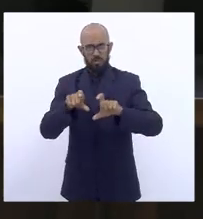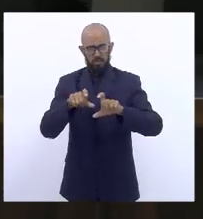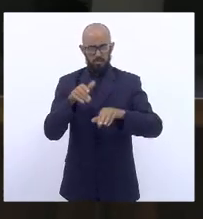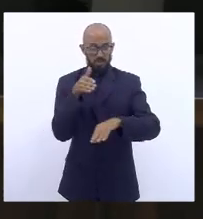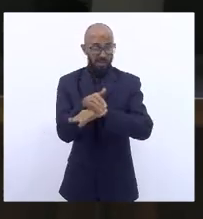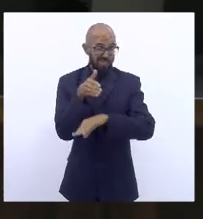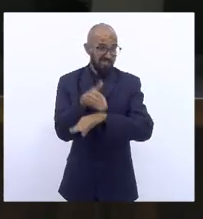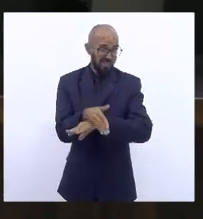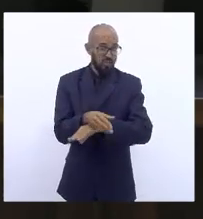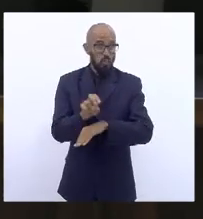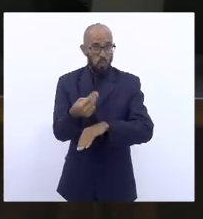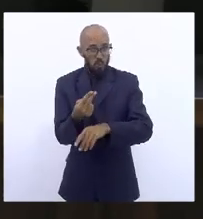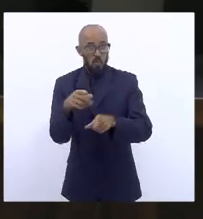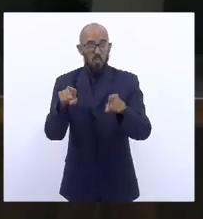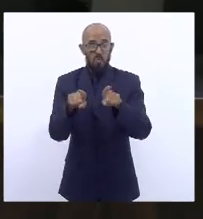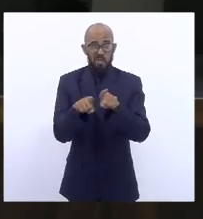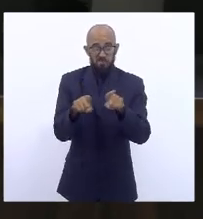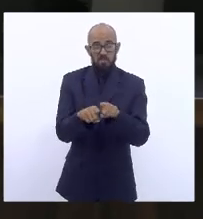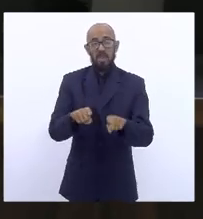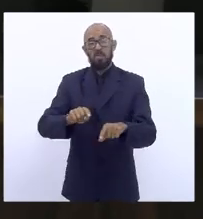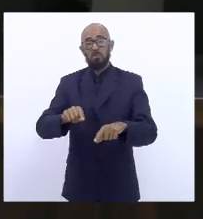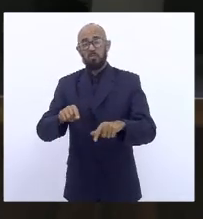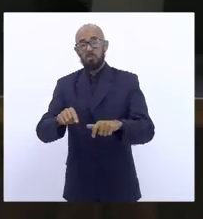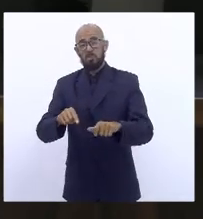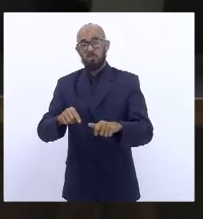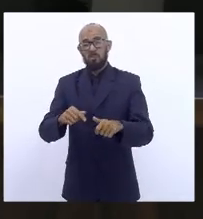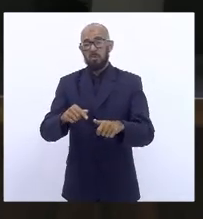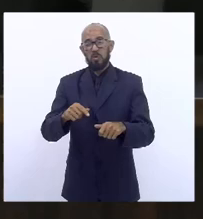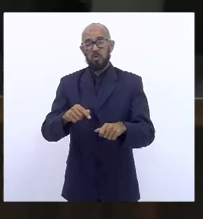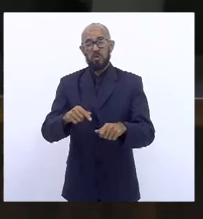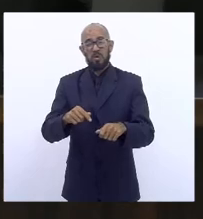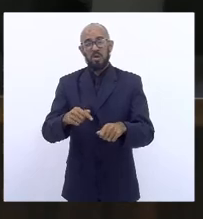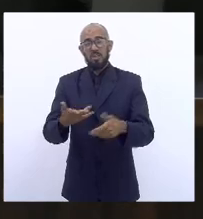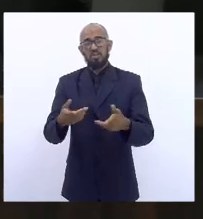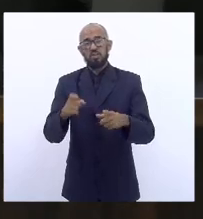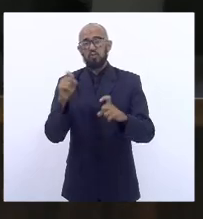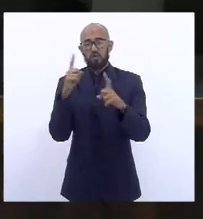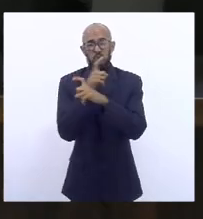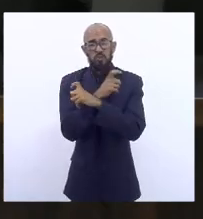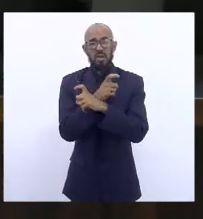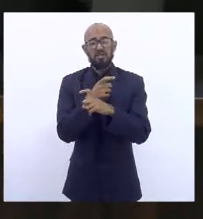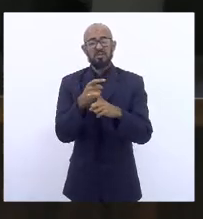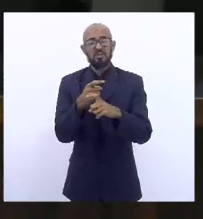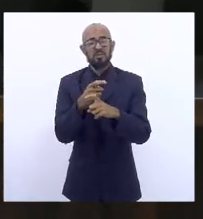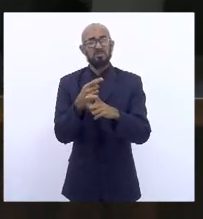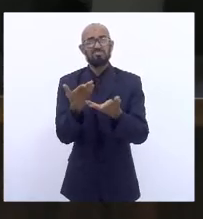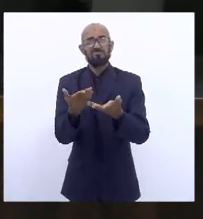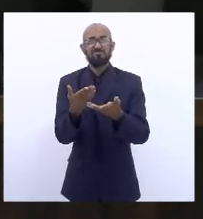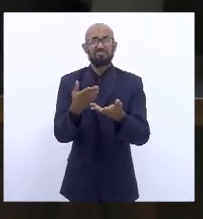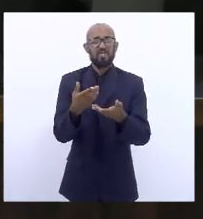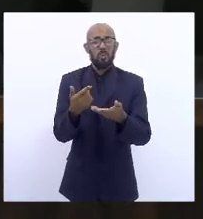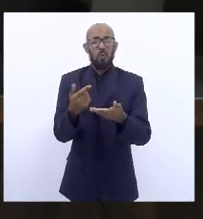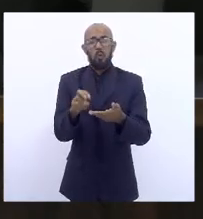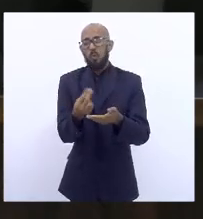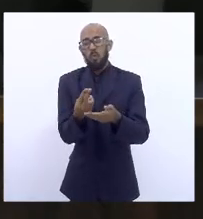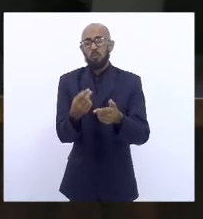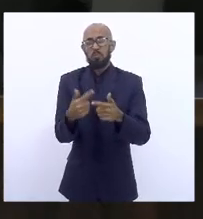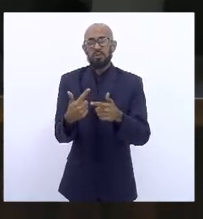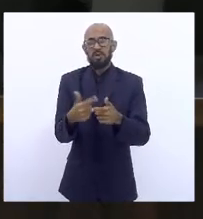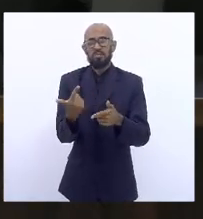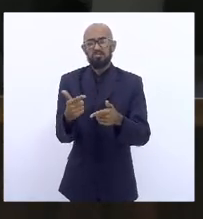digital, seja por condições absolutamente insatisfatórias, às vezes até, enfim, desprovida de